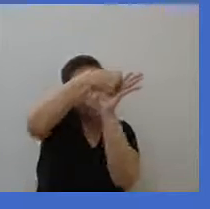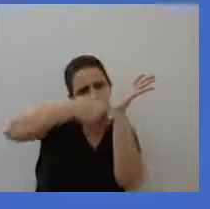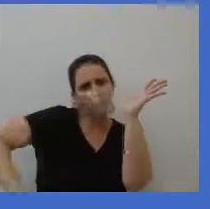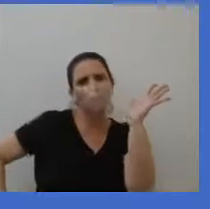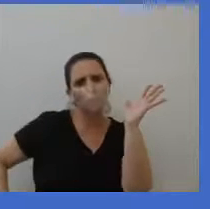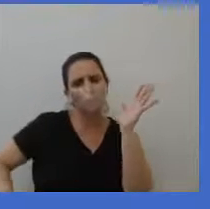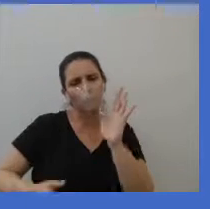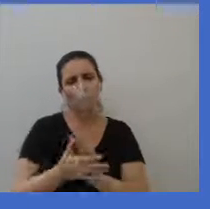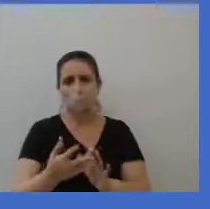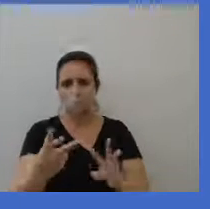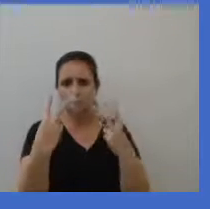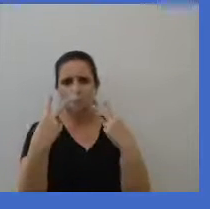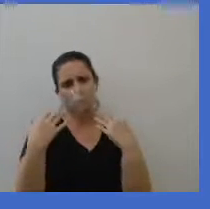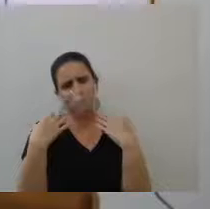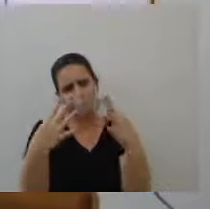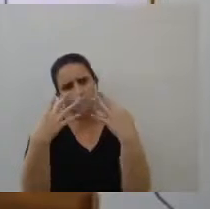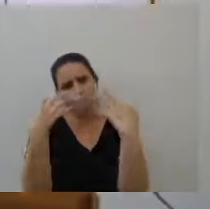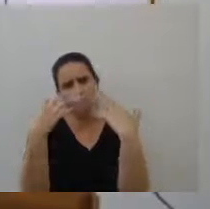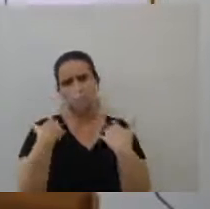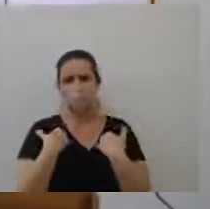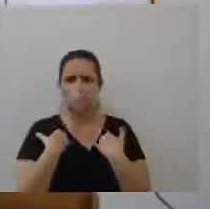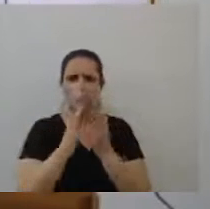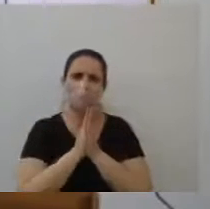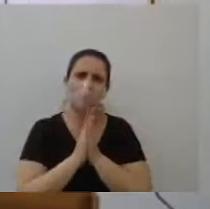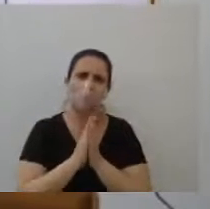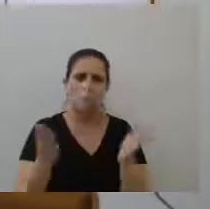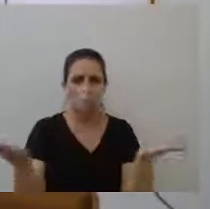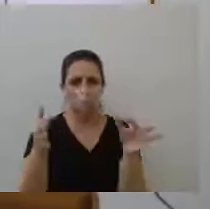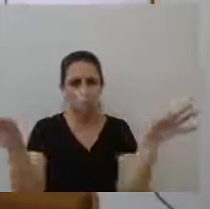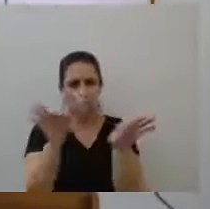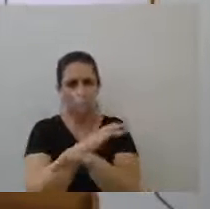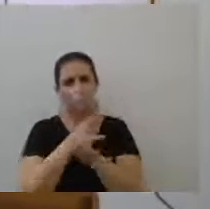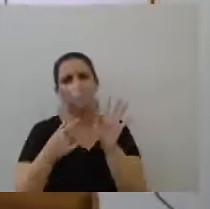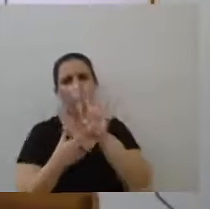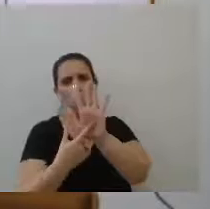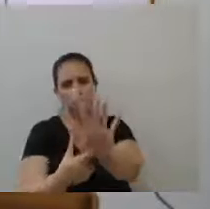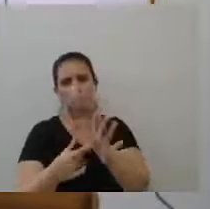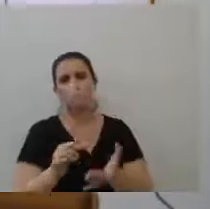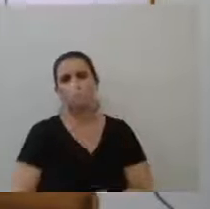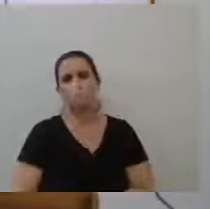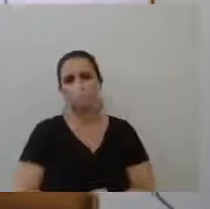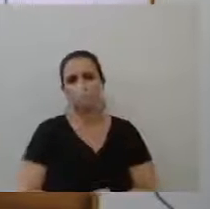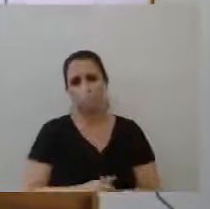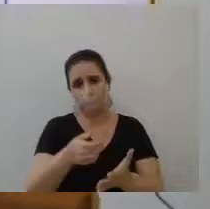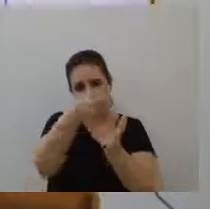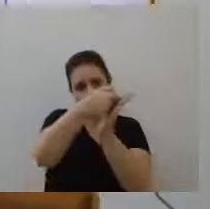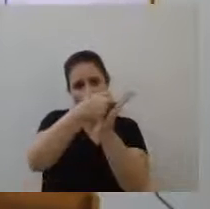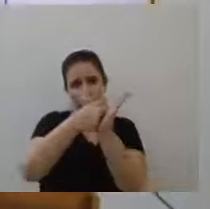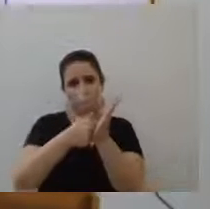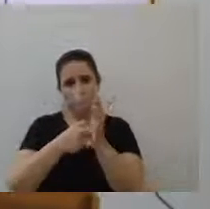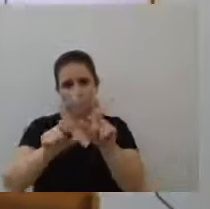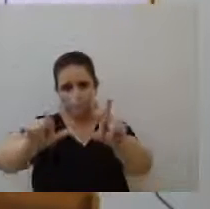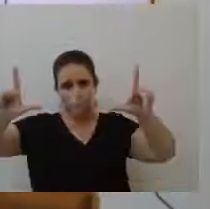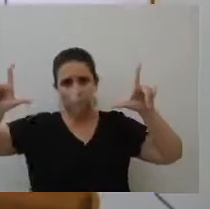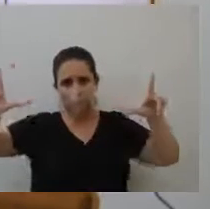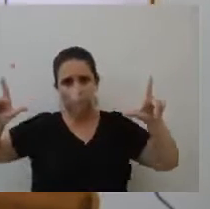Para quem? Para meninos de 9º ano, para jovens de 14 anos de 9º ano. Beleza? Olha aí,